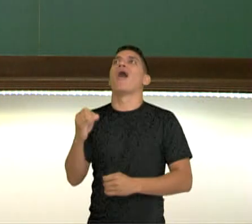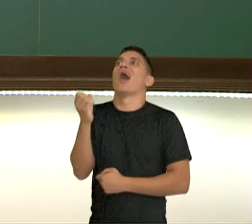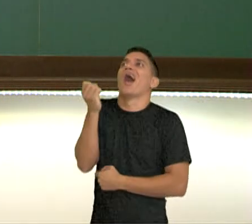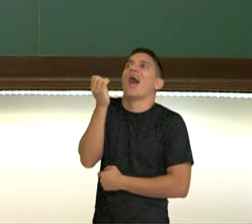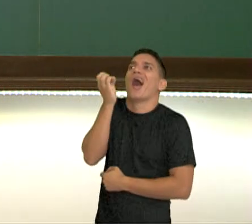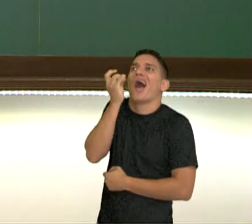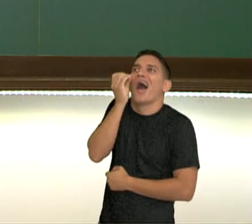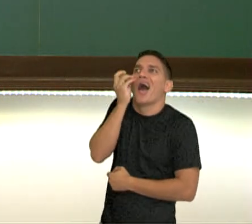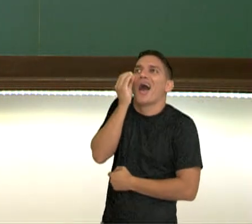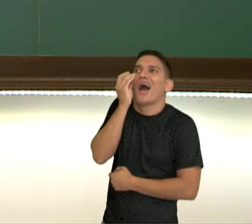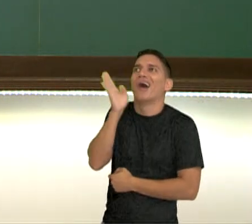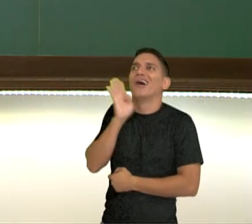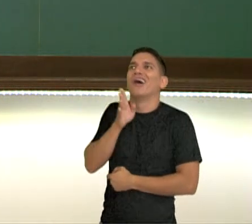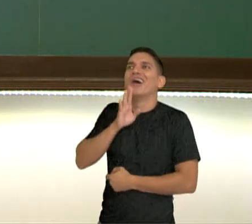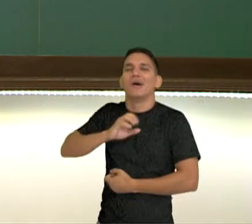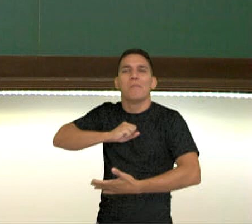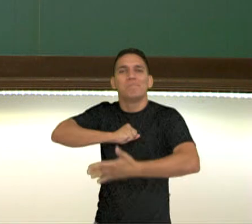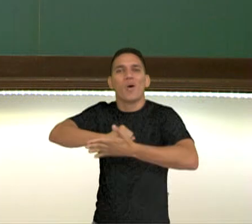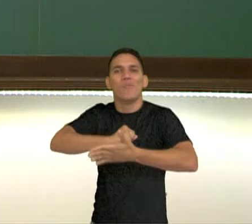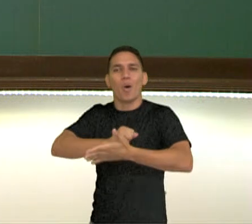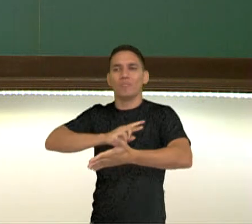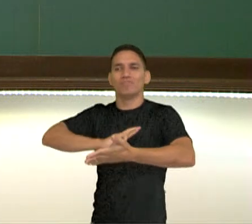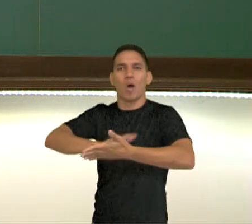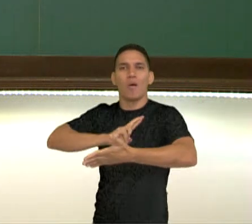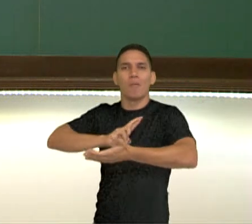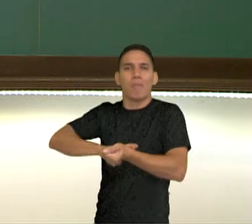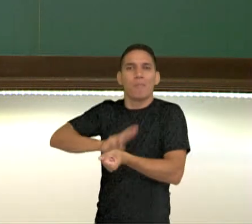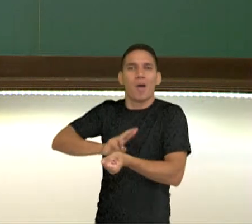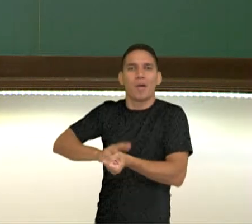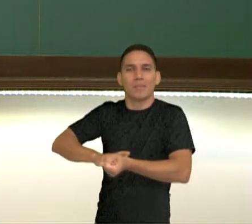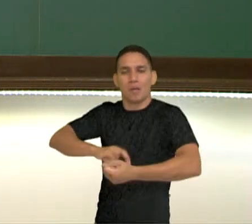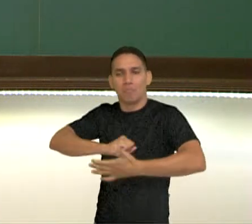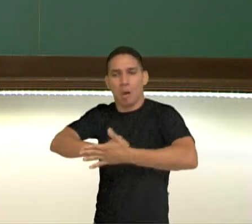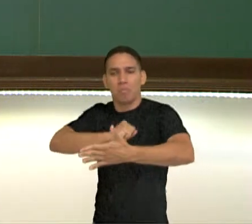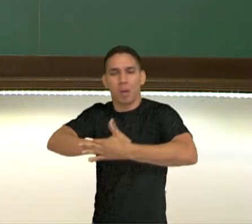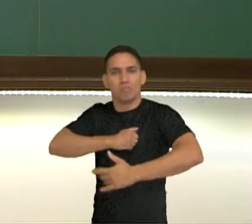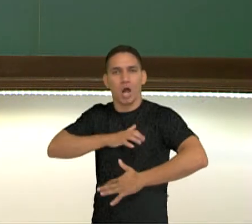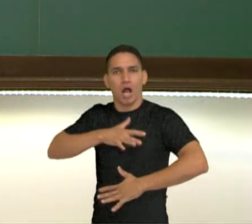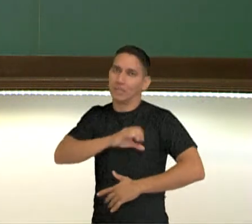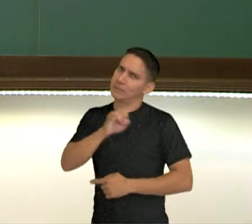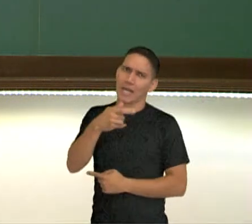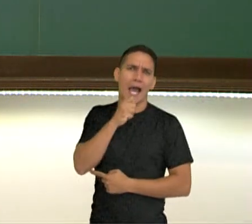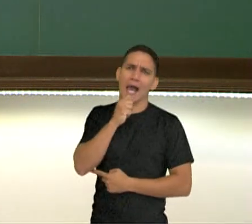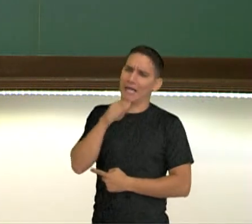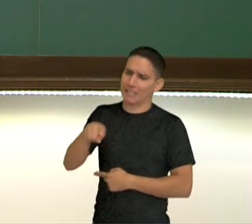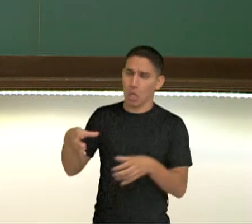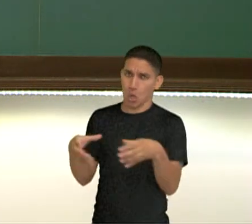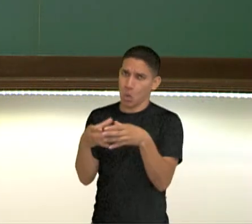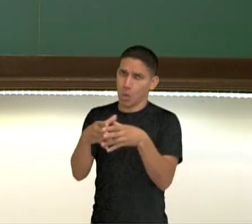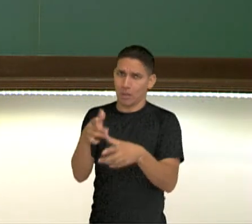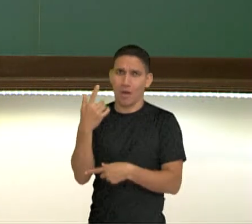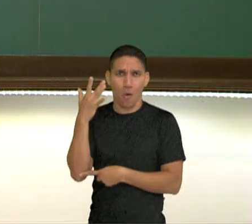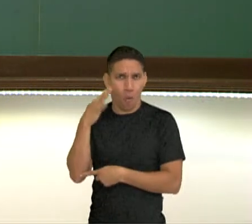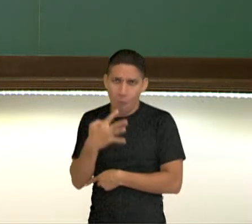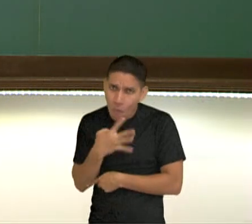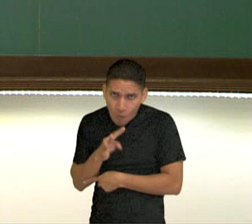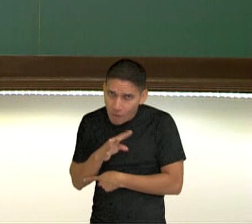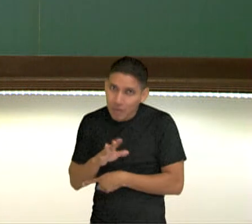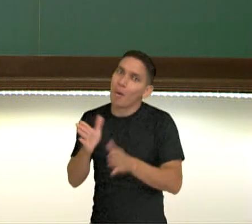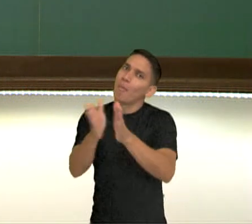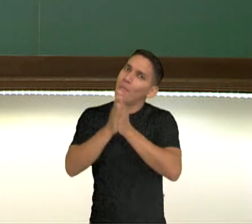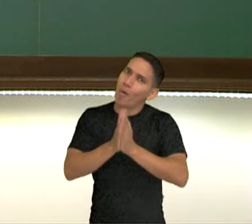como não gostar do barbatuques então se você não conhece o barbatuques ainda por favor quando terminar a nossa